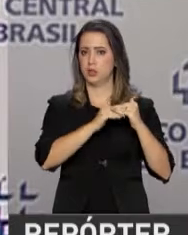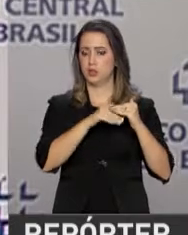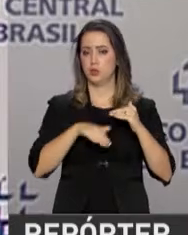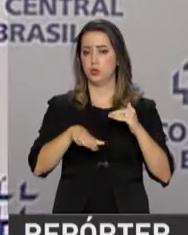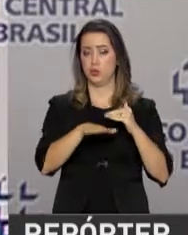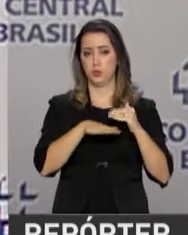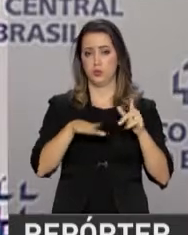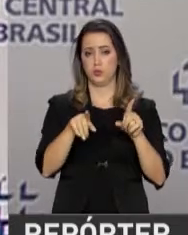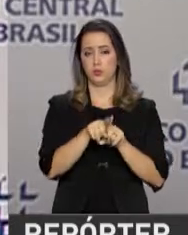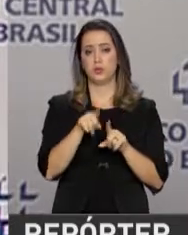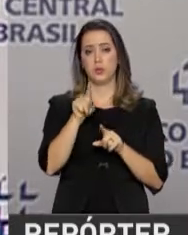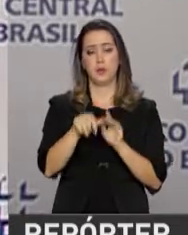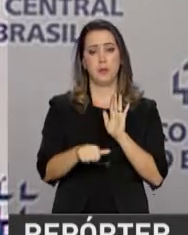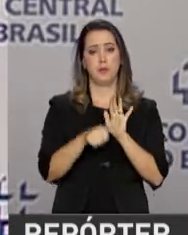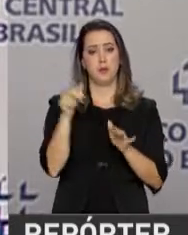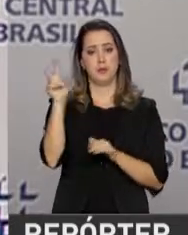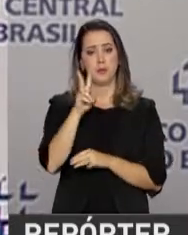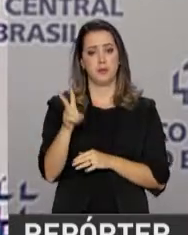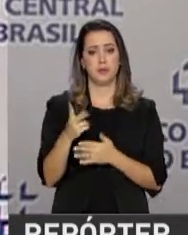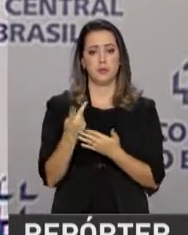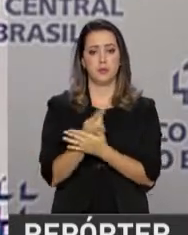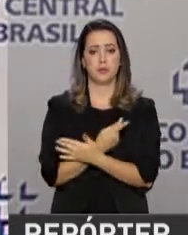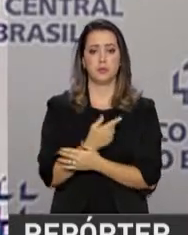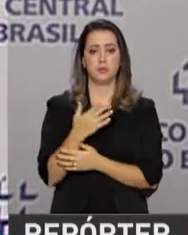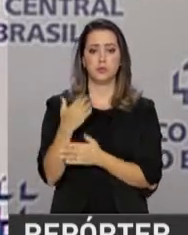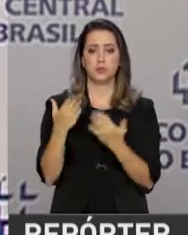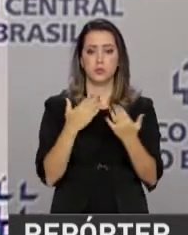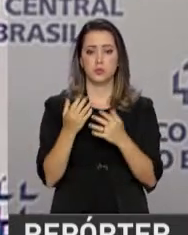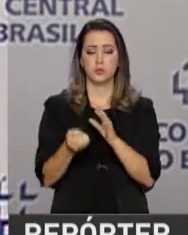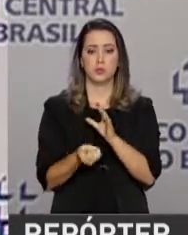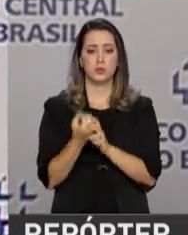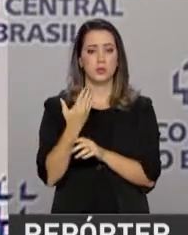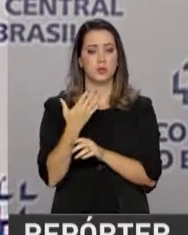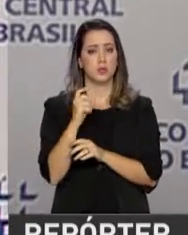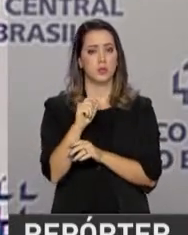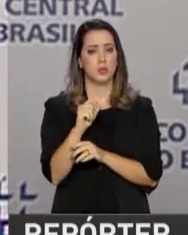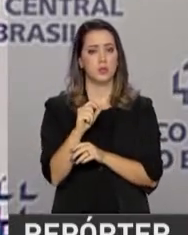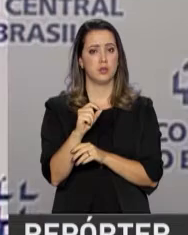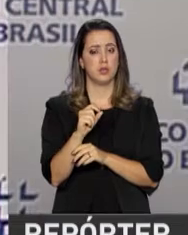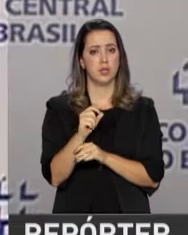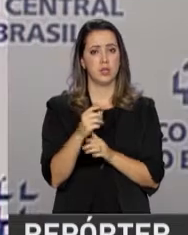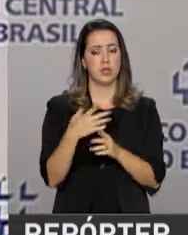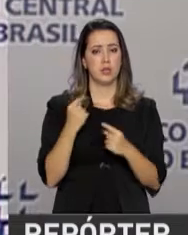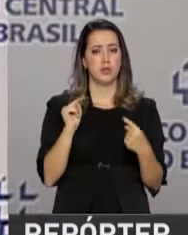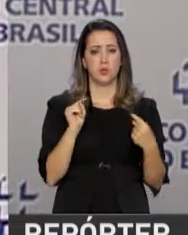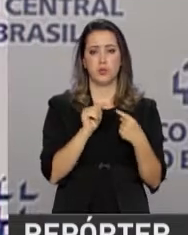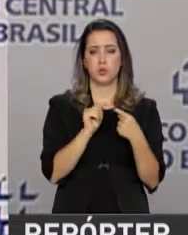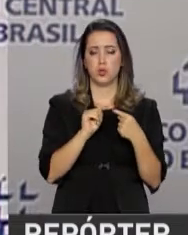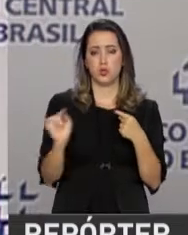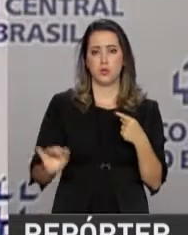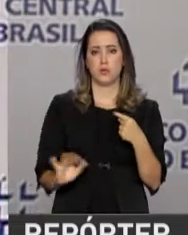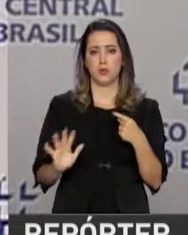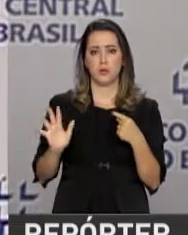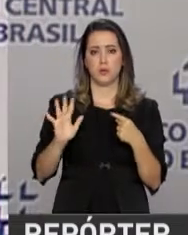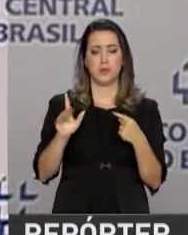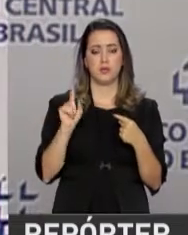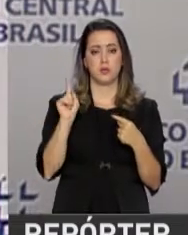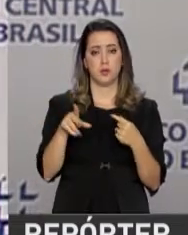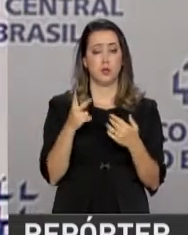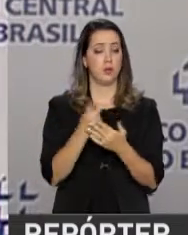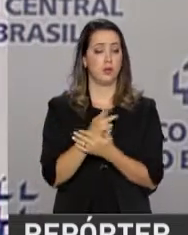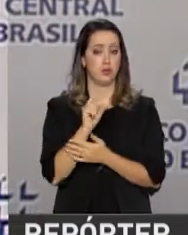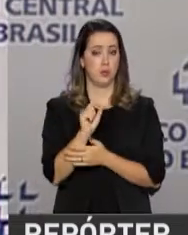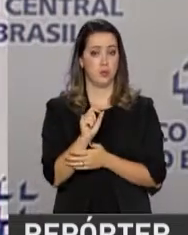ano passado. É a primeira vez que isso acontece desde a criação do sistema de metas de inflação, que funciona assim.